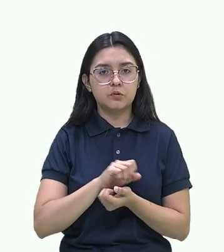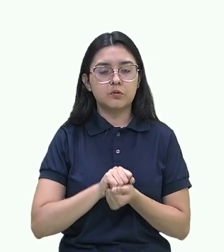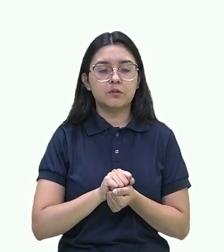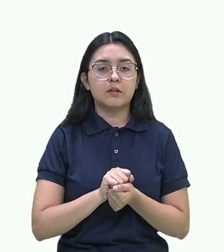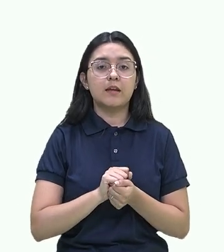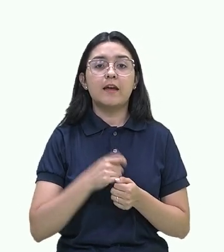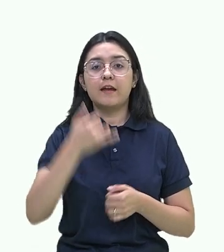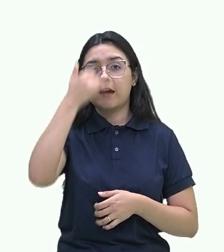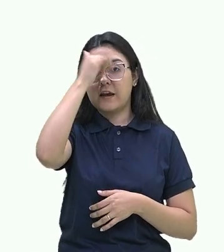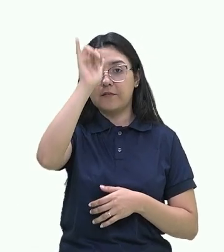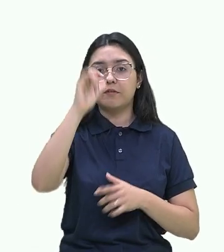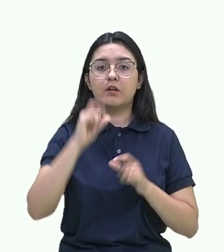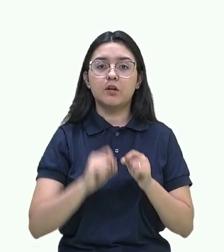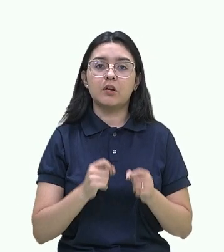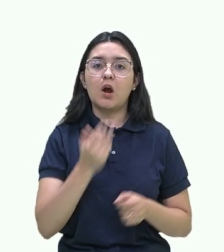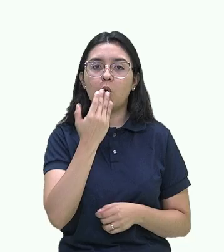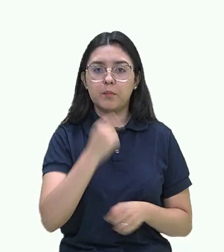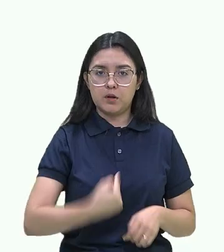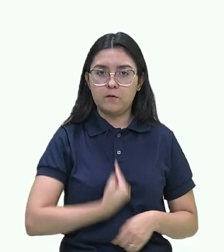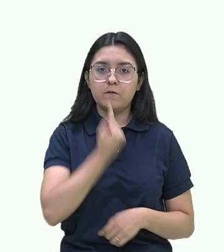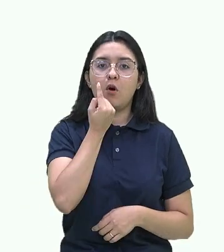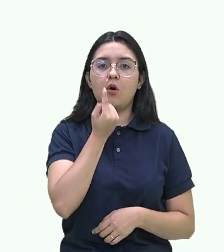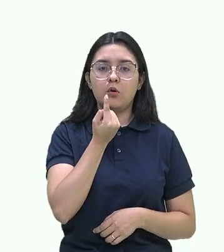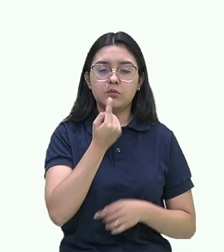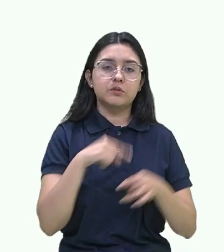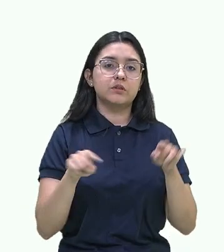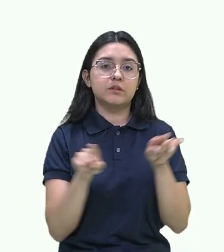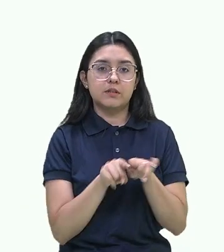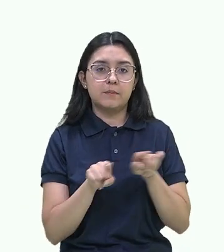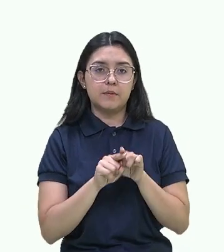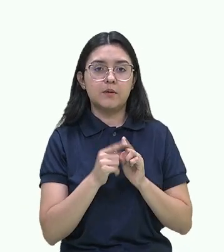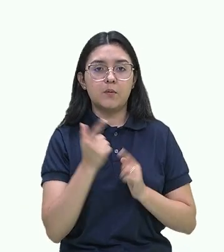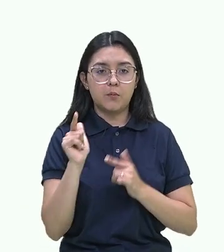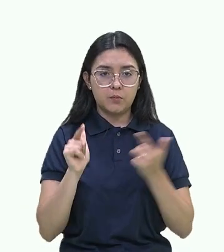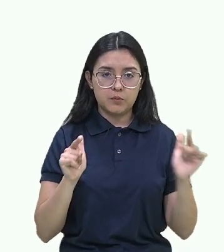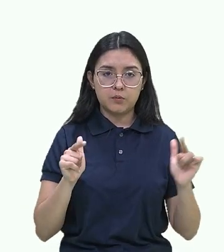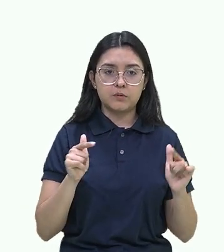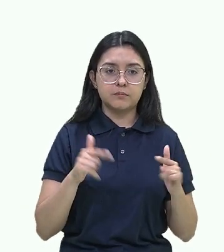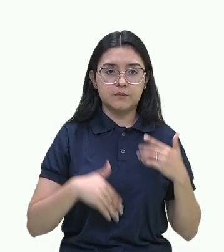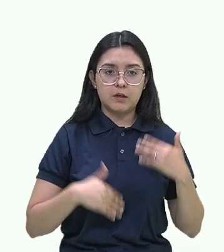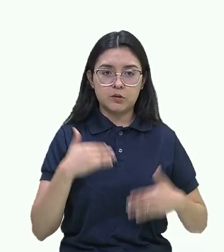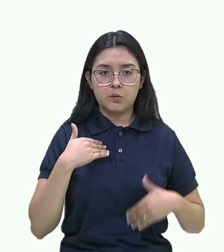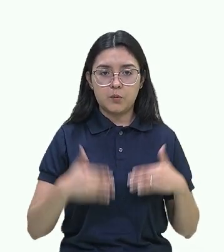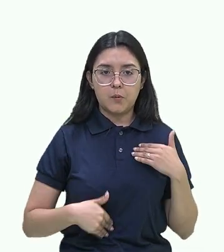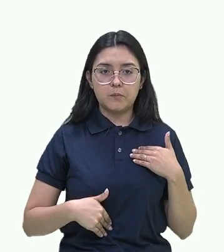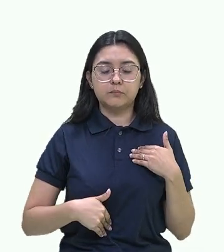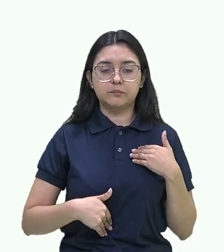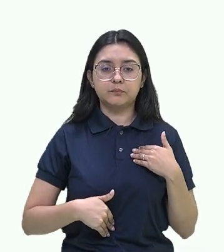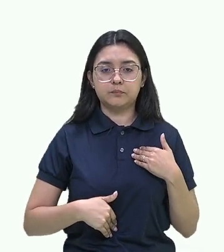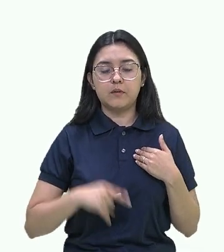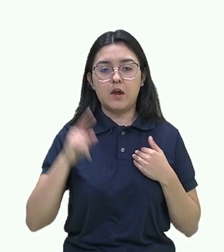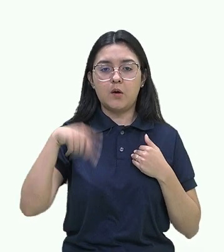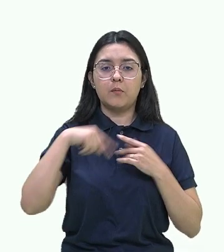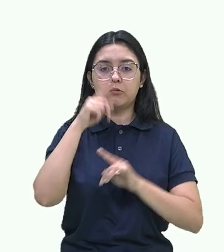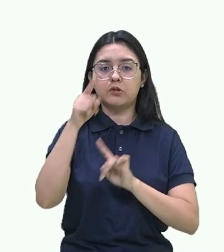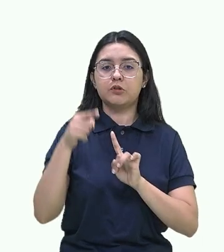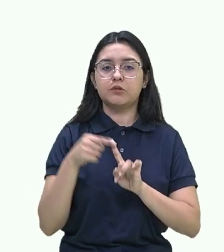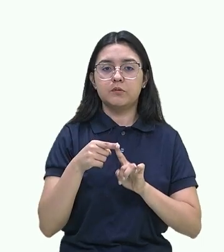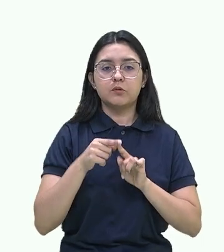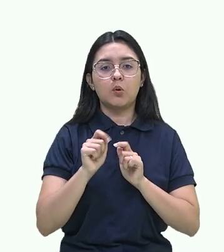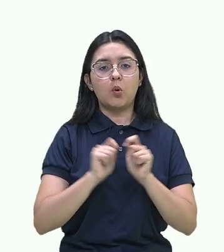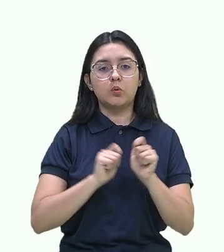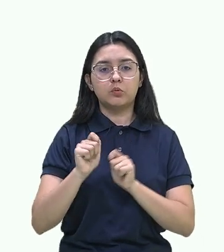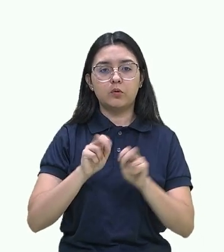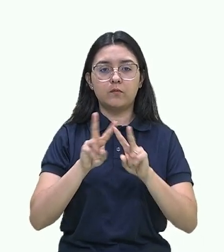impedem o refluxo desse alimento ou de outras partes do corpo também. Então, essa é uma das funções de regulação